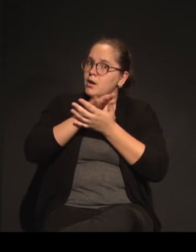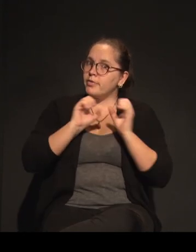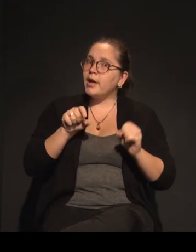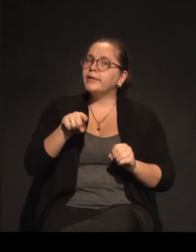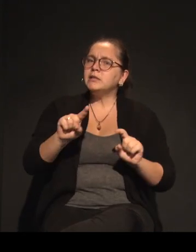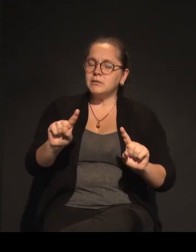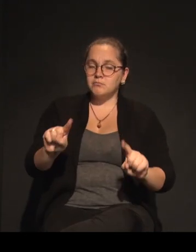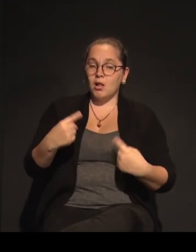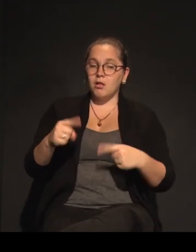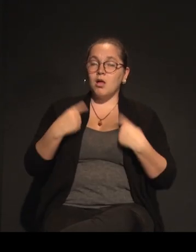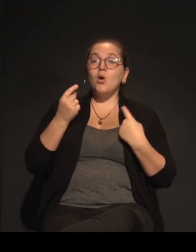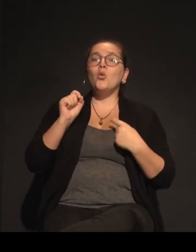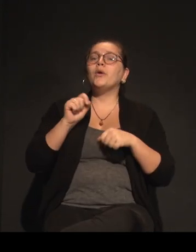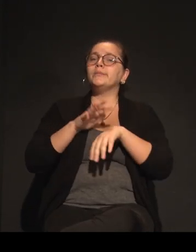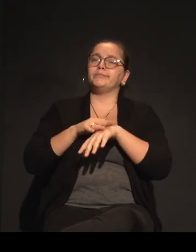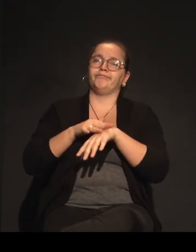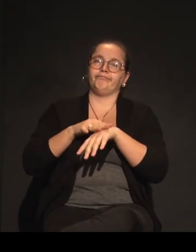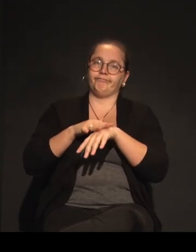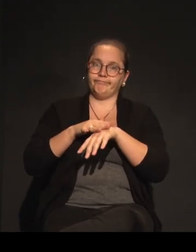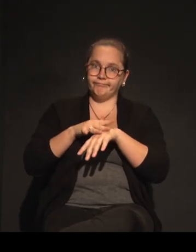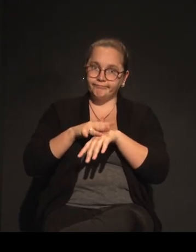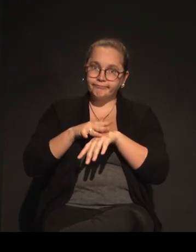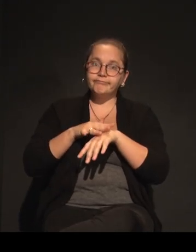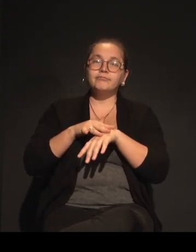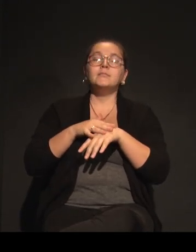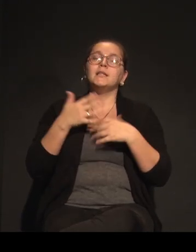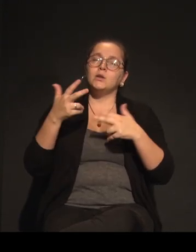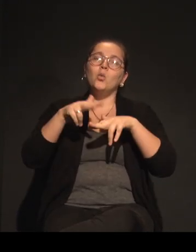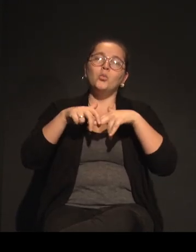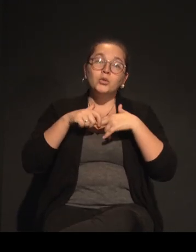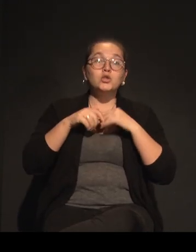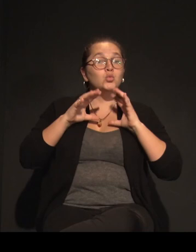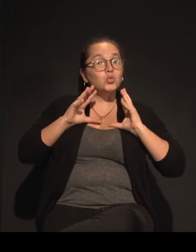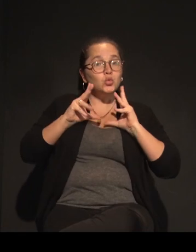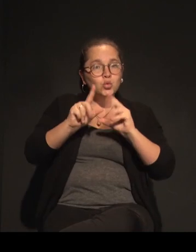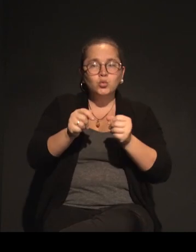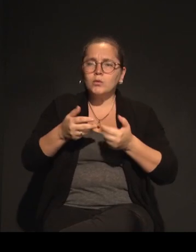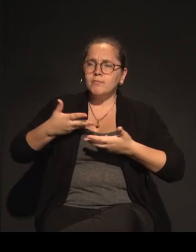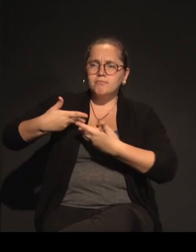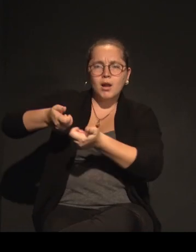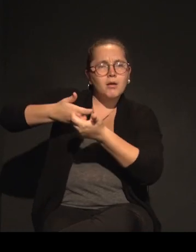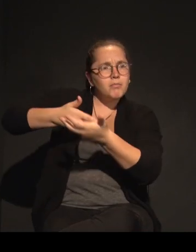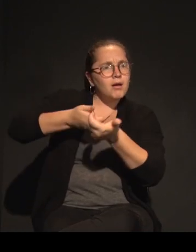provocam as doenças para nós por isso todos estão convidados